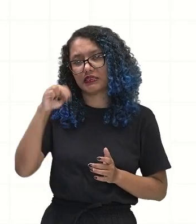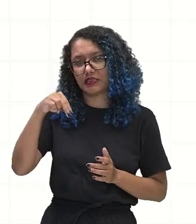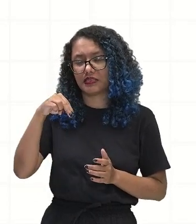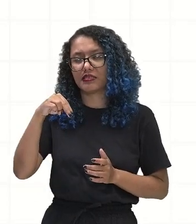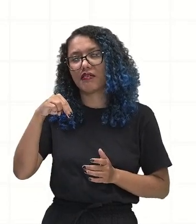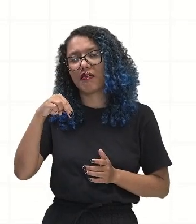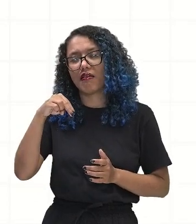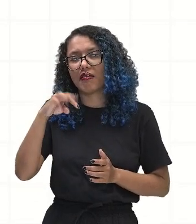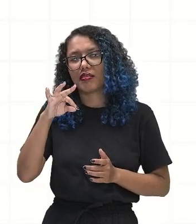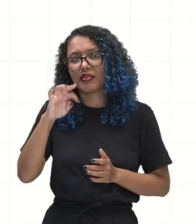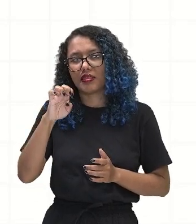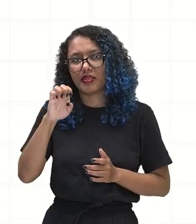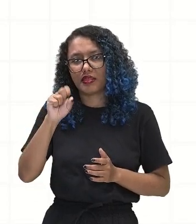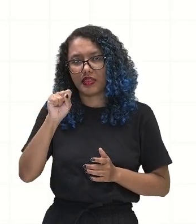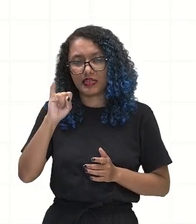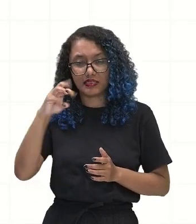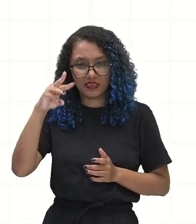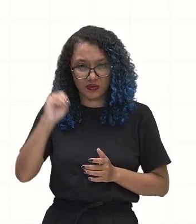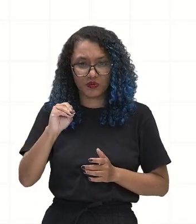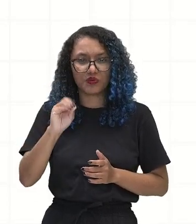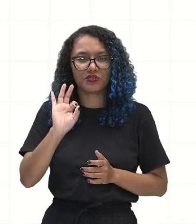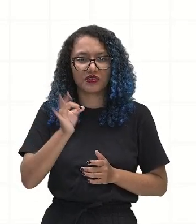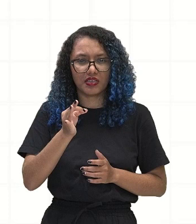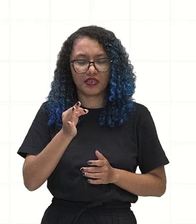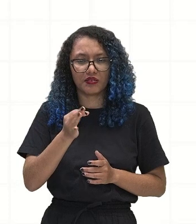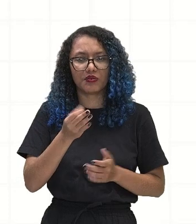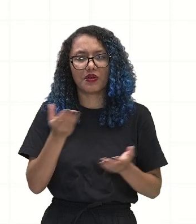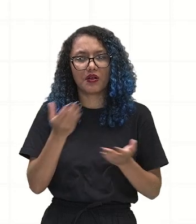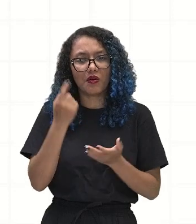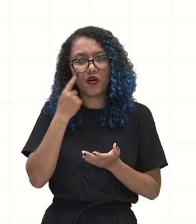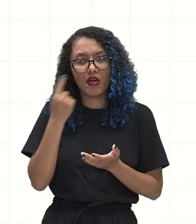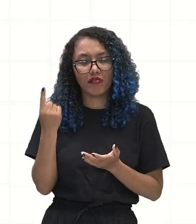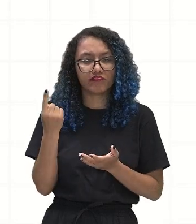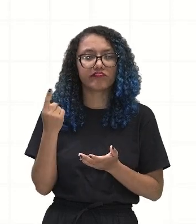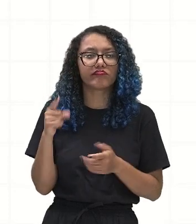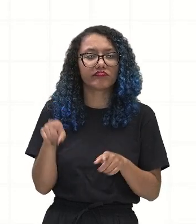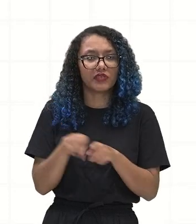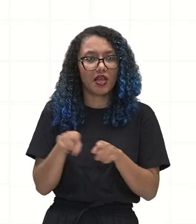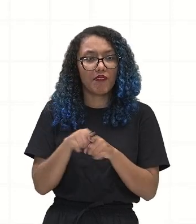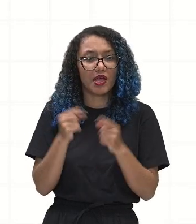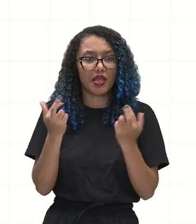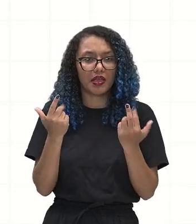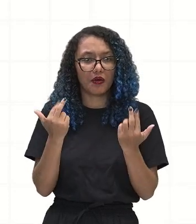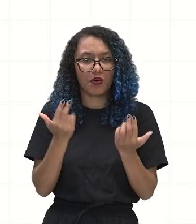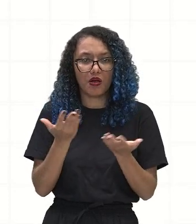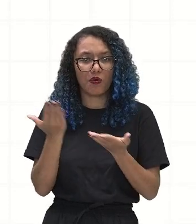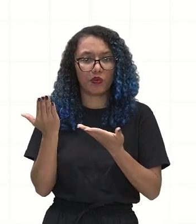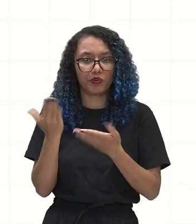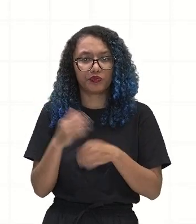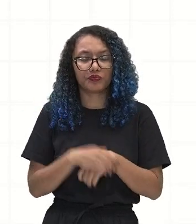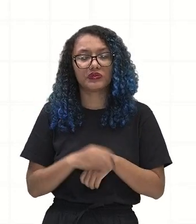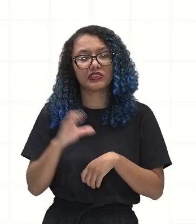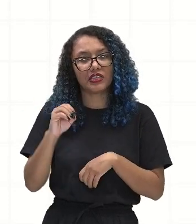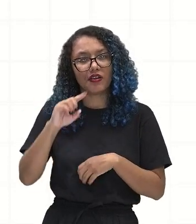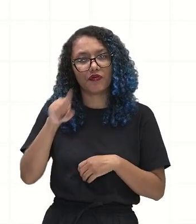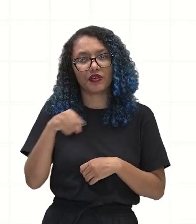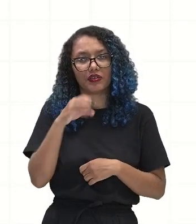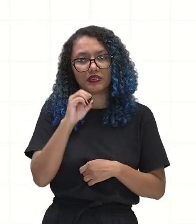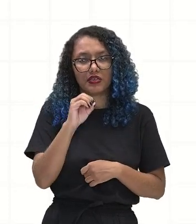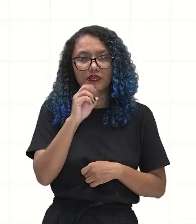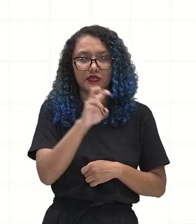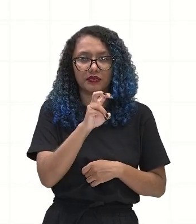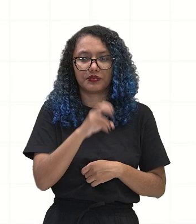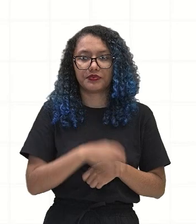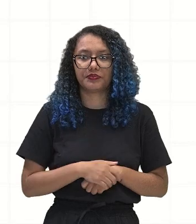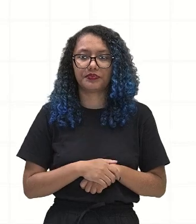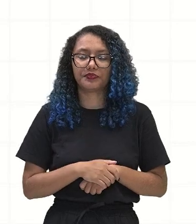das unidades, casa dos décimos, casa dos centésimos. 5 centésimos. Tá? Então,